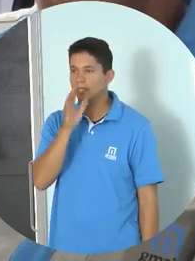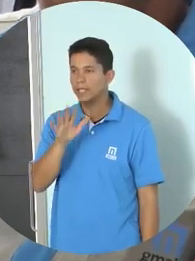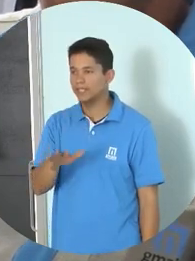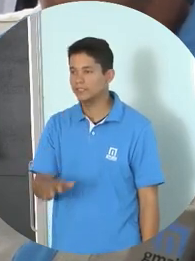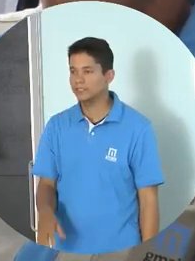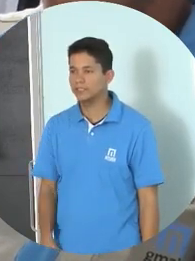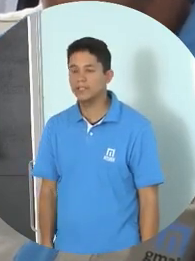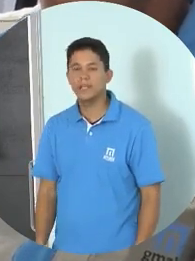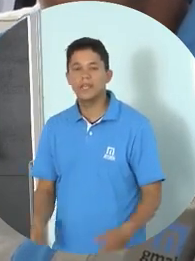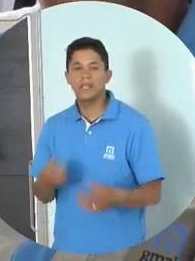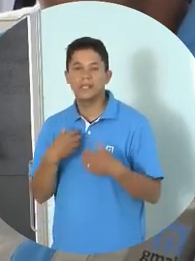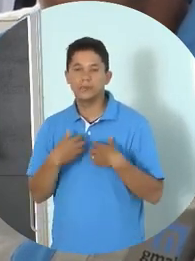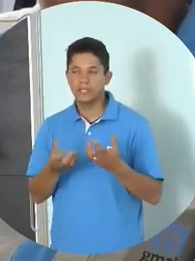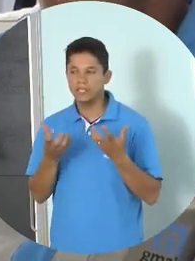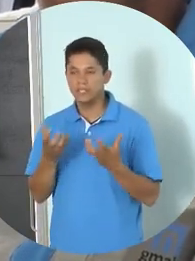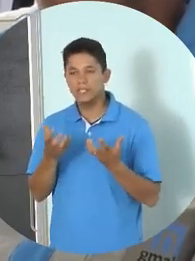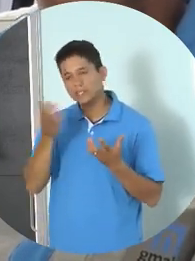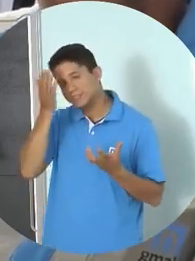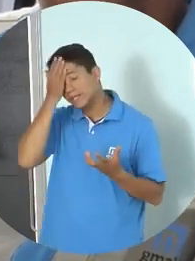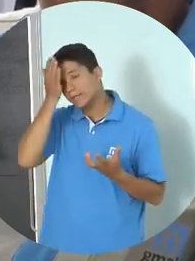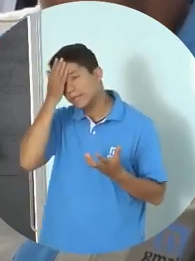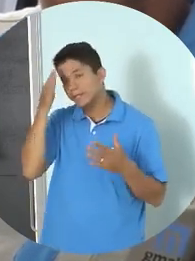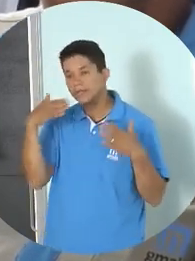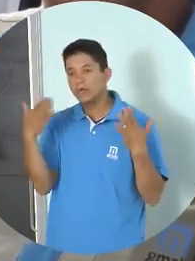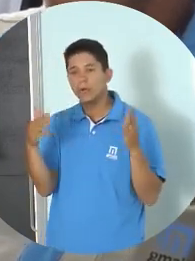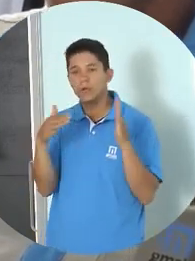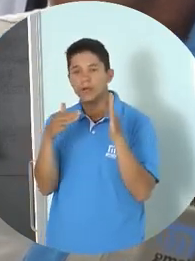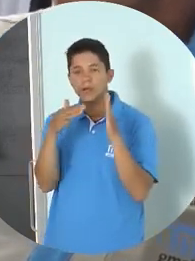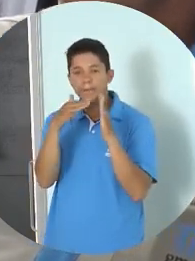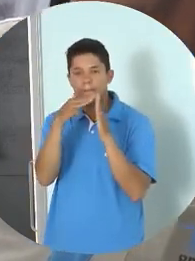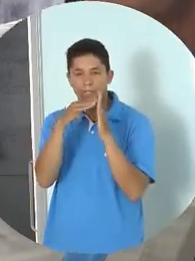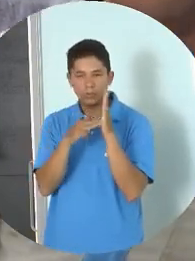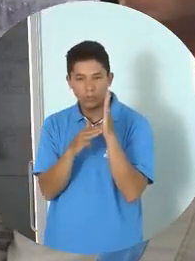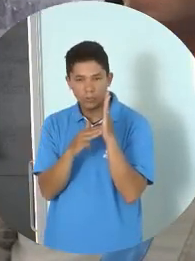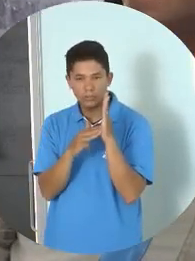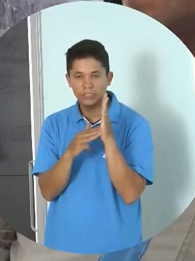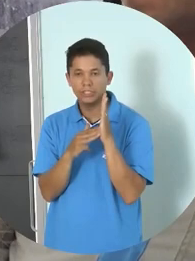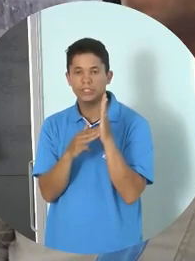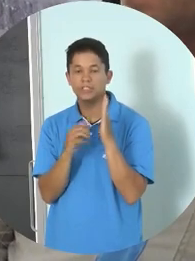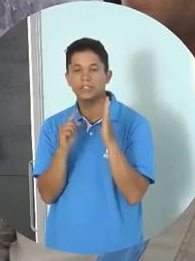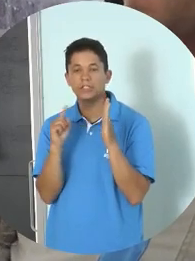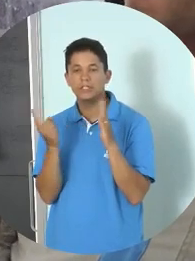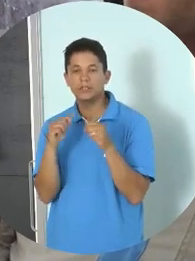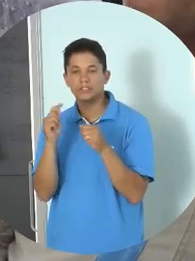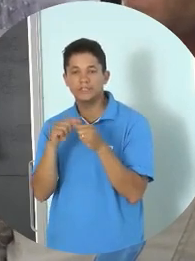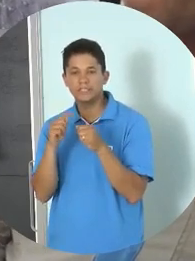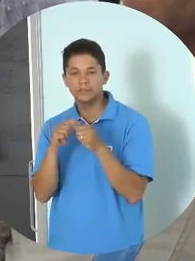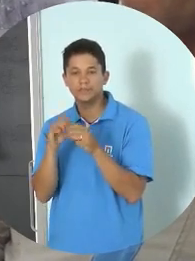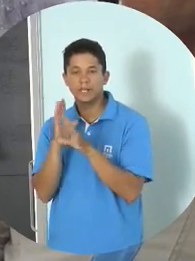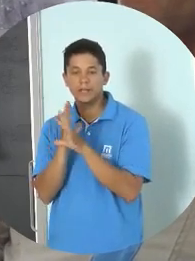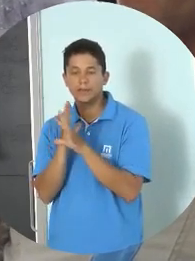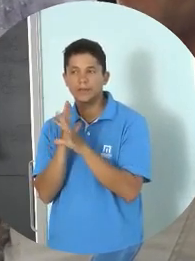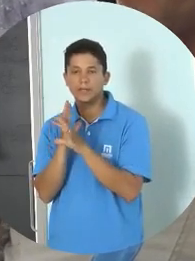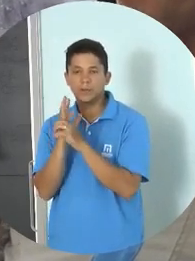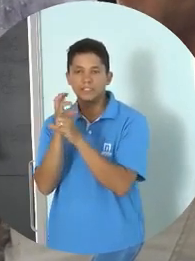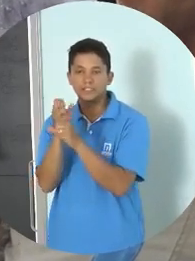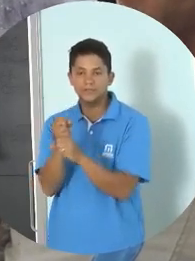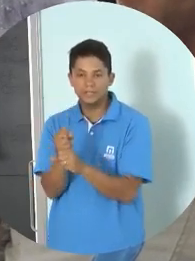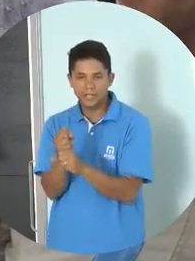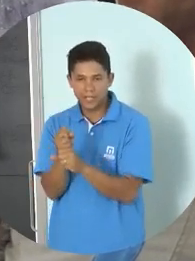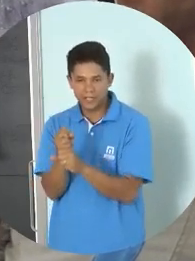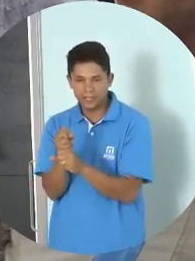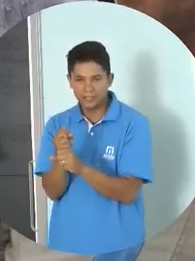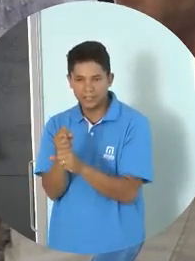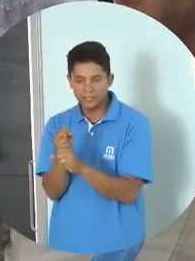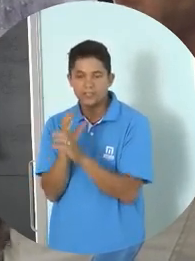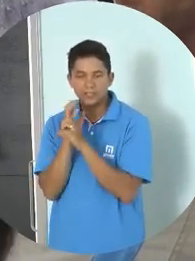Eu queria saber assim, qual que é a metodologia, como a gente faz para quantificar a quantidade de resina que a gente vai aplicar